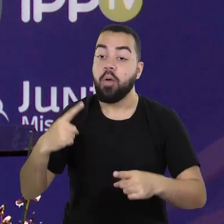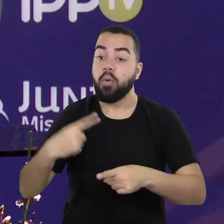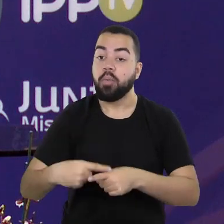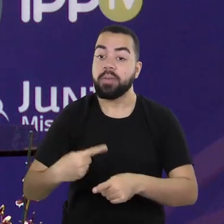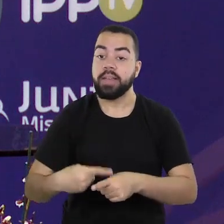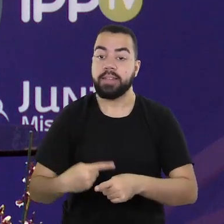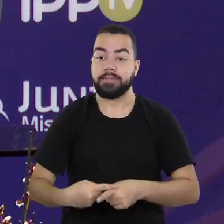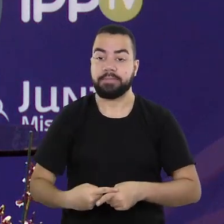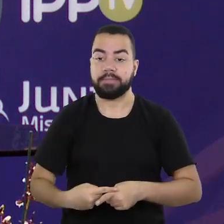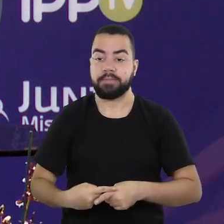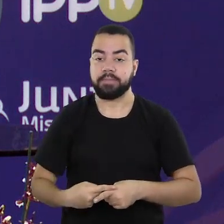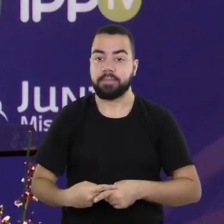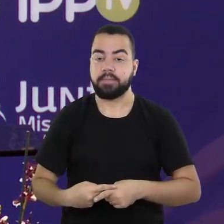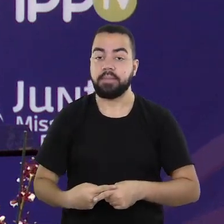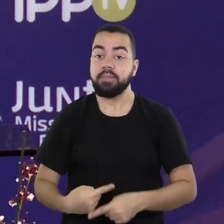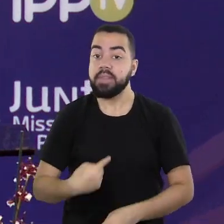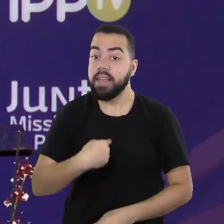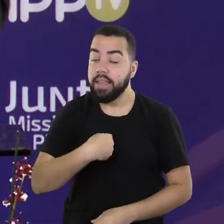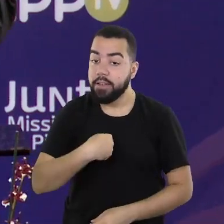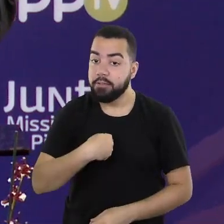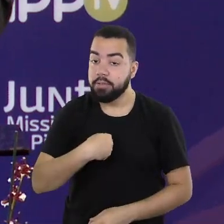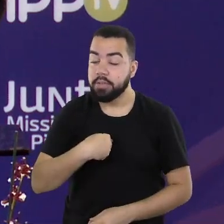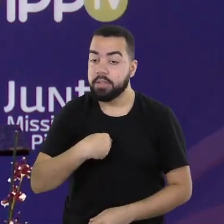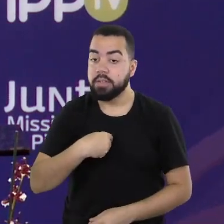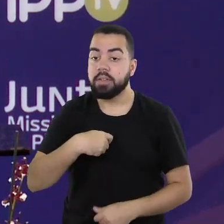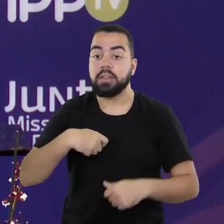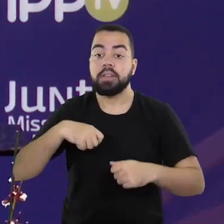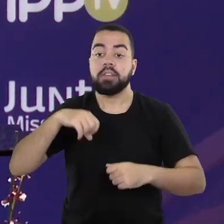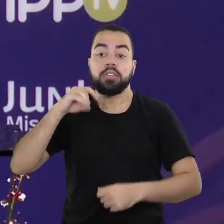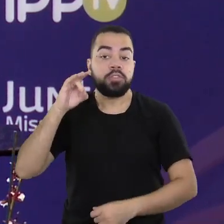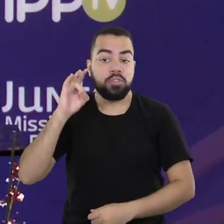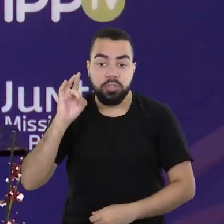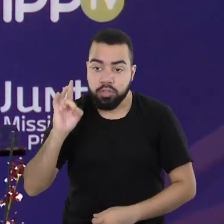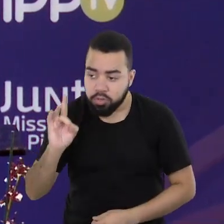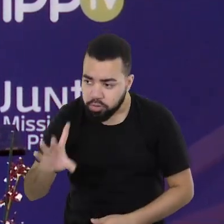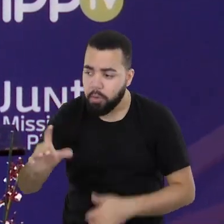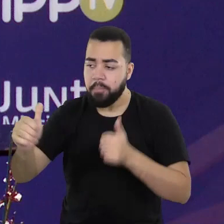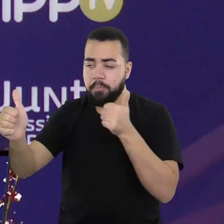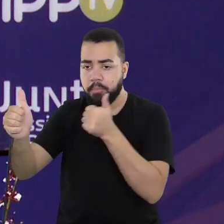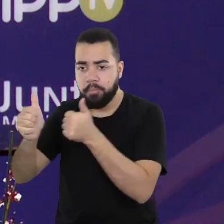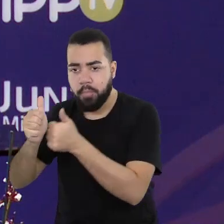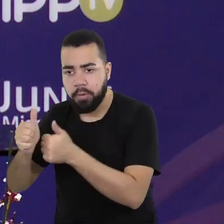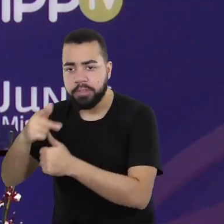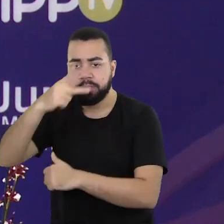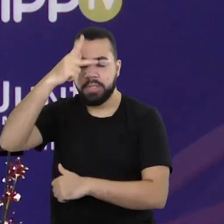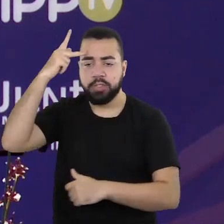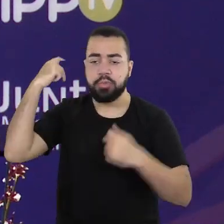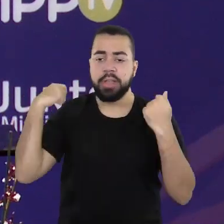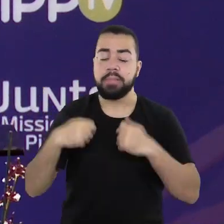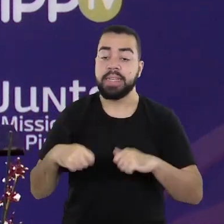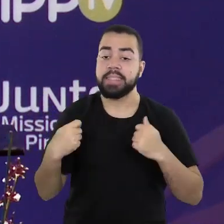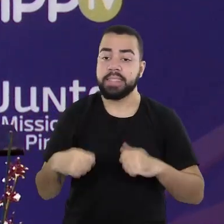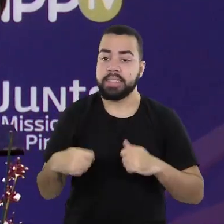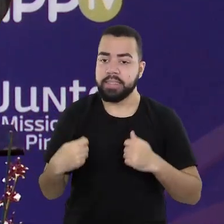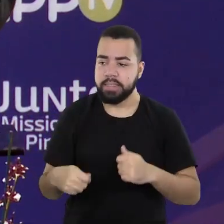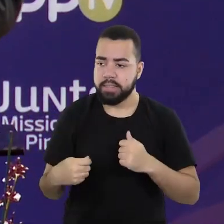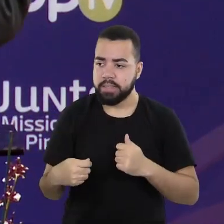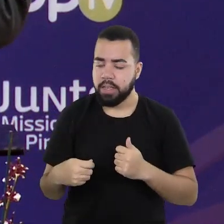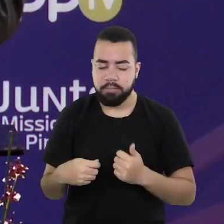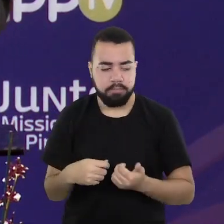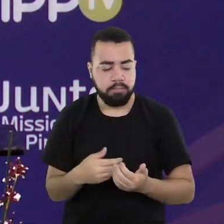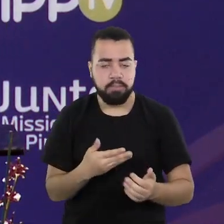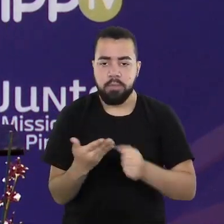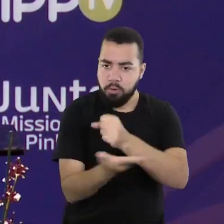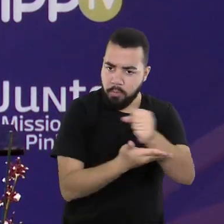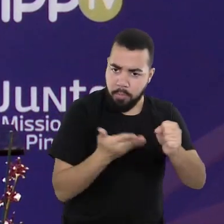porque eu só posso me tornar próximo daquele que precisa, à luz da palavra,